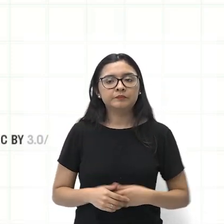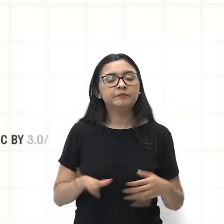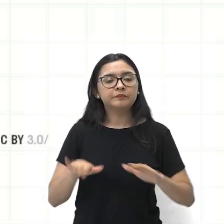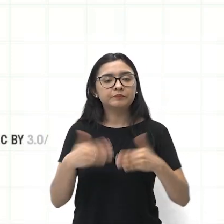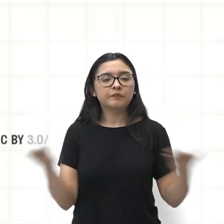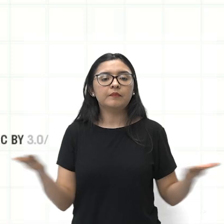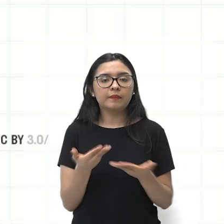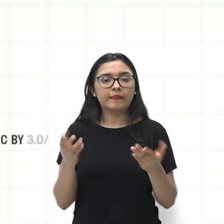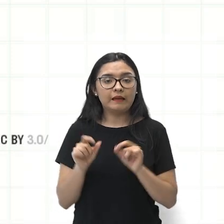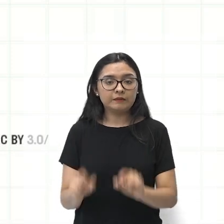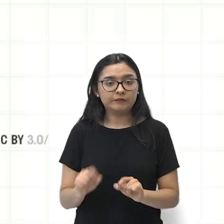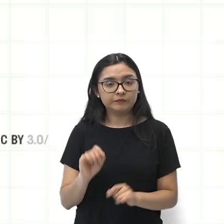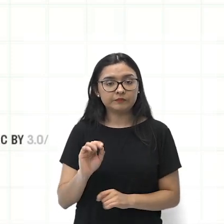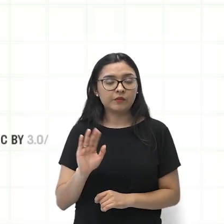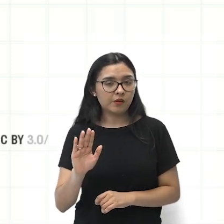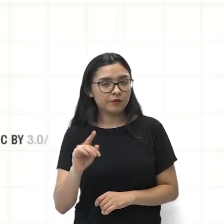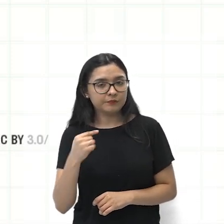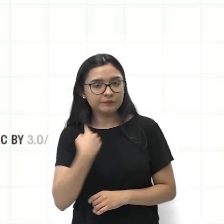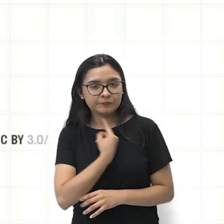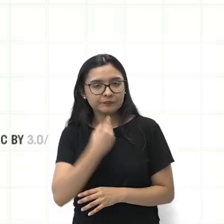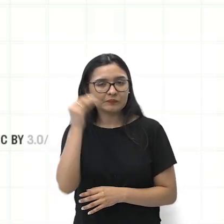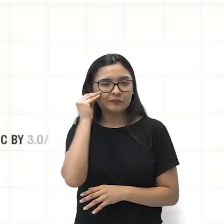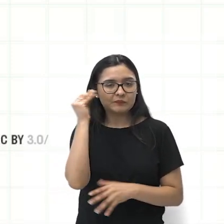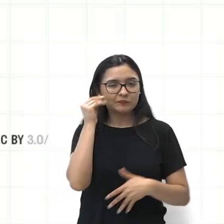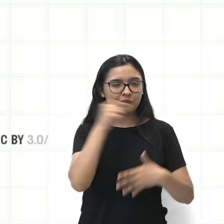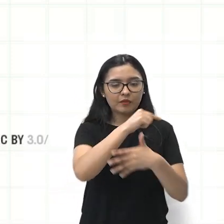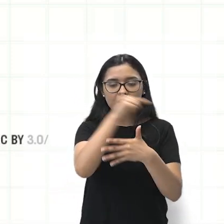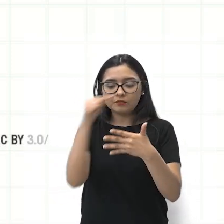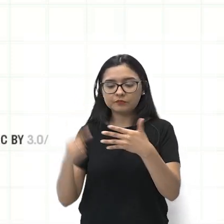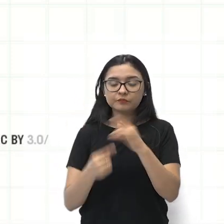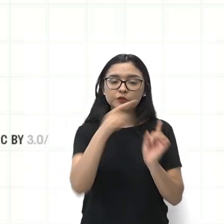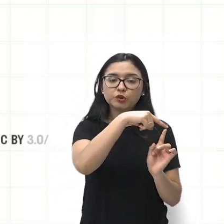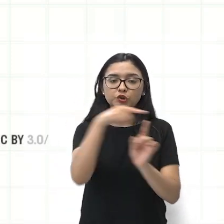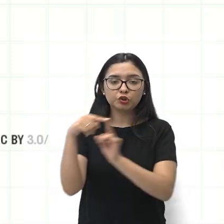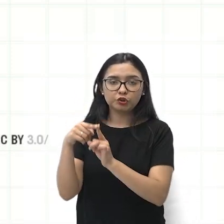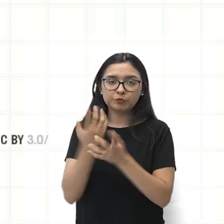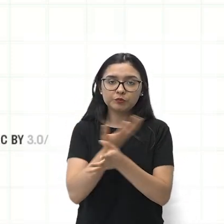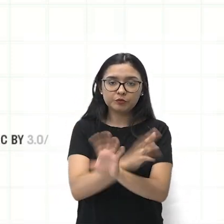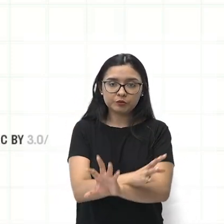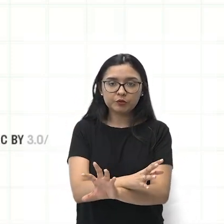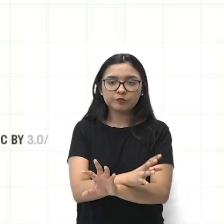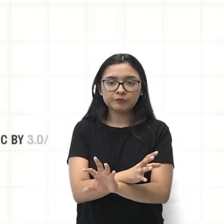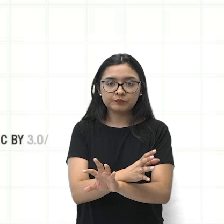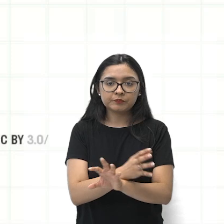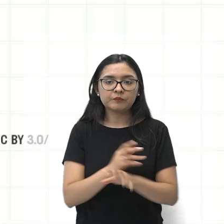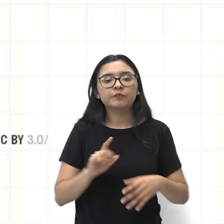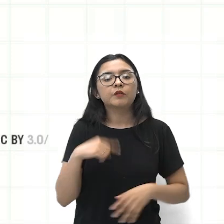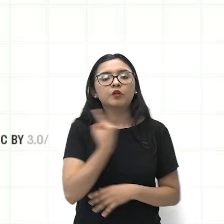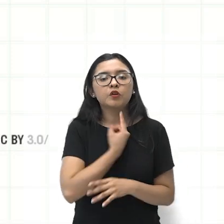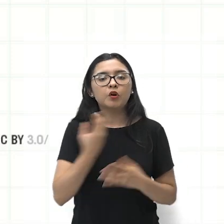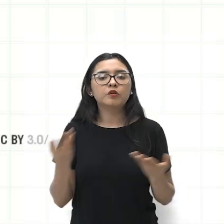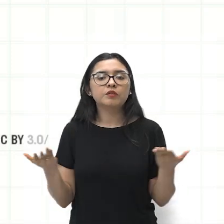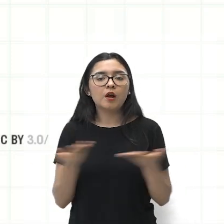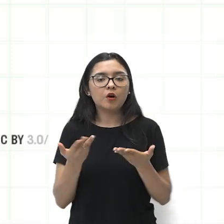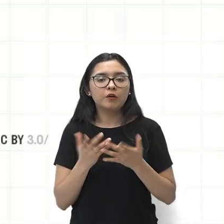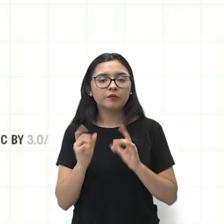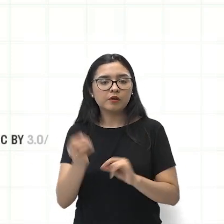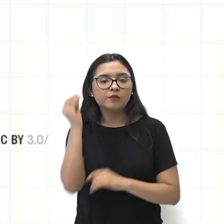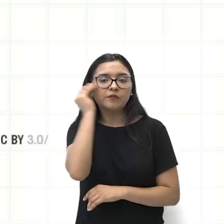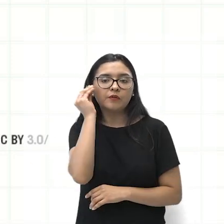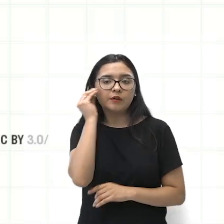E agora que nós vimos a classificação dos ossos, nós vamos